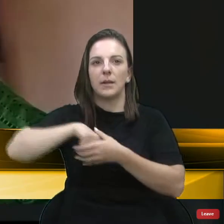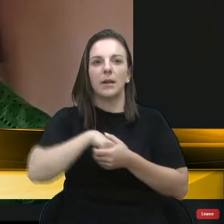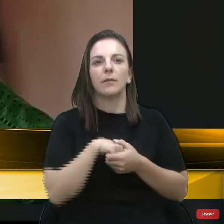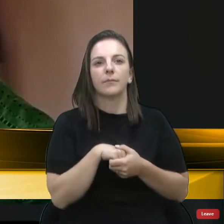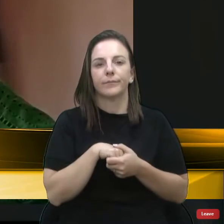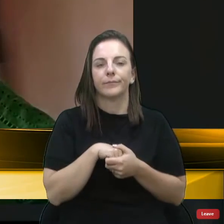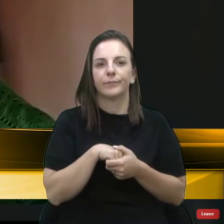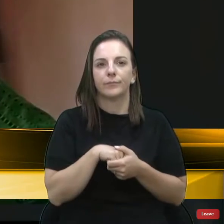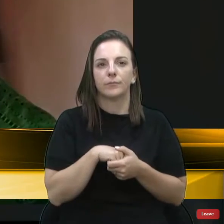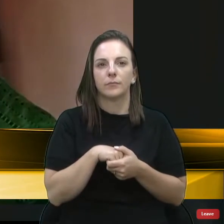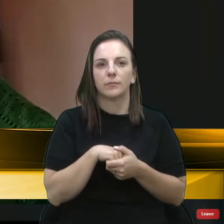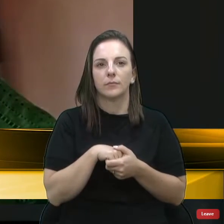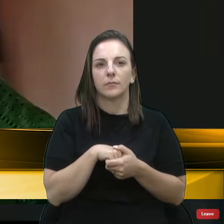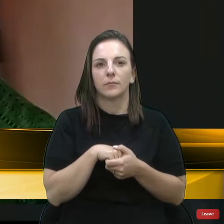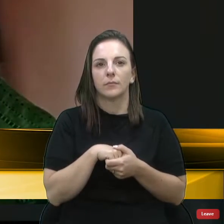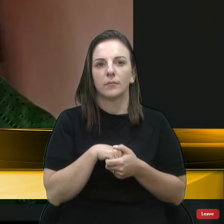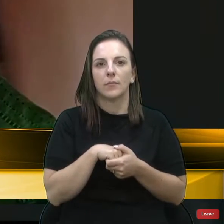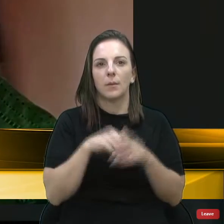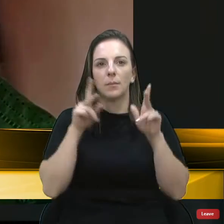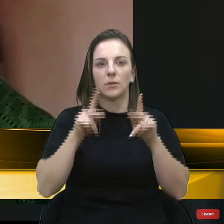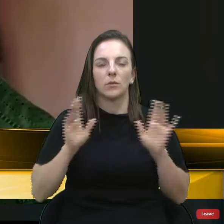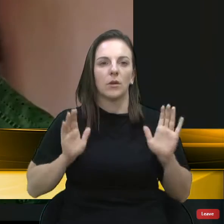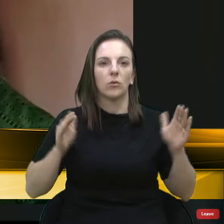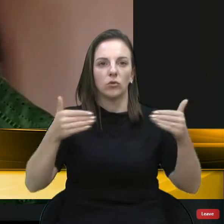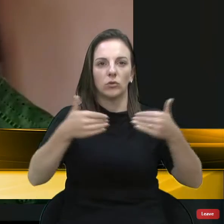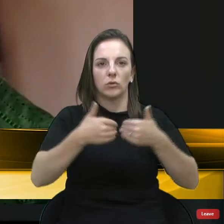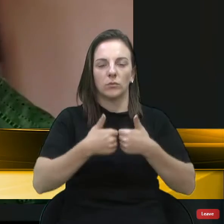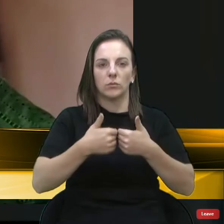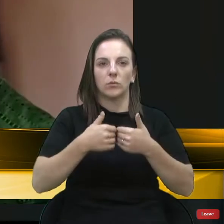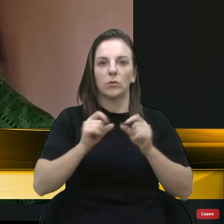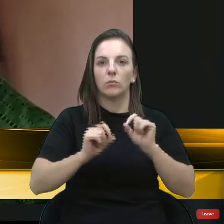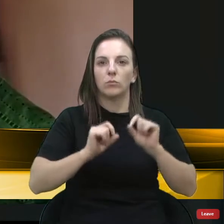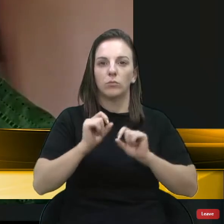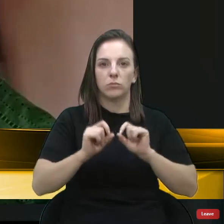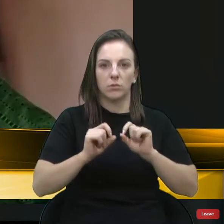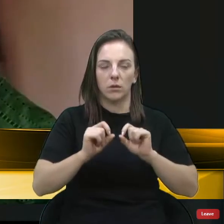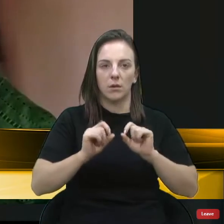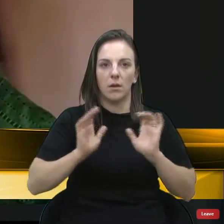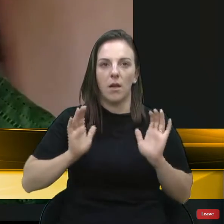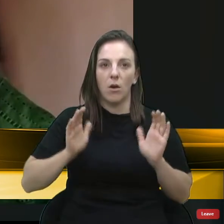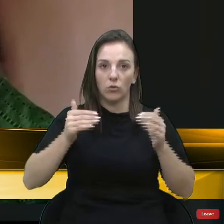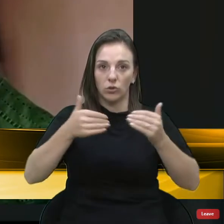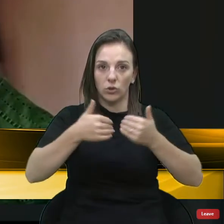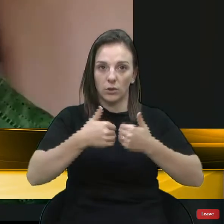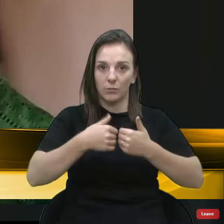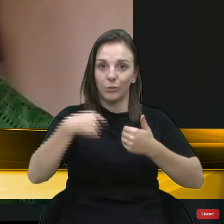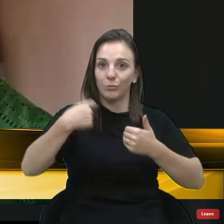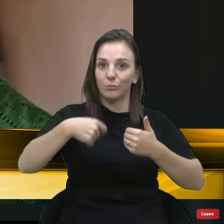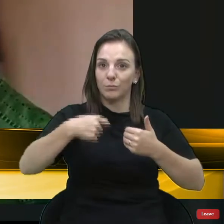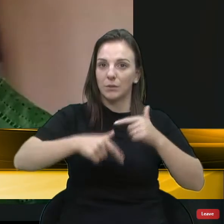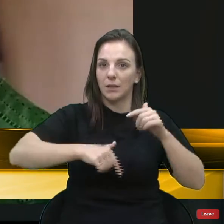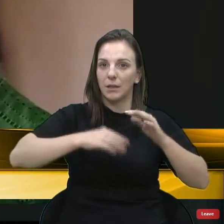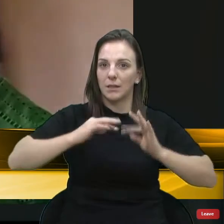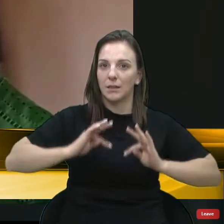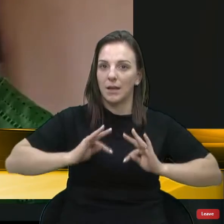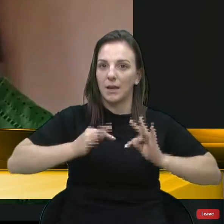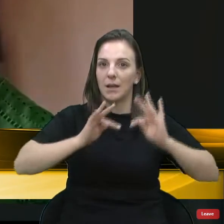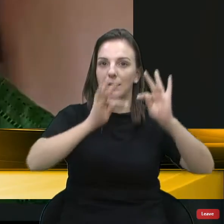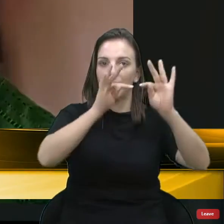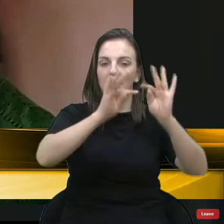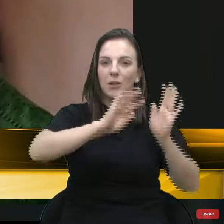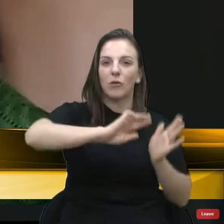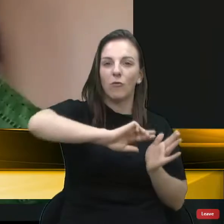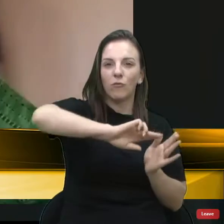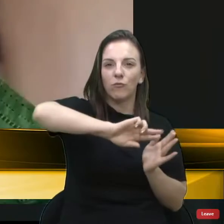né. O que acontece? O autismo, então, ele exige um tratamento de diversos profissionais. E aqui a